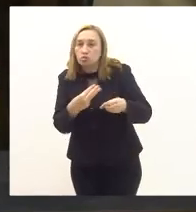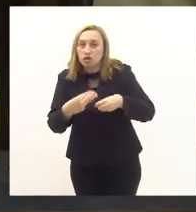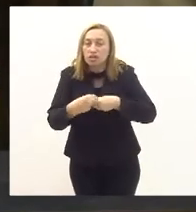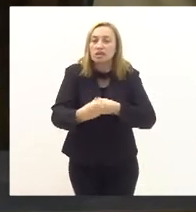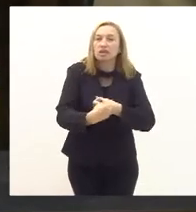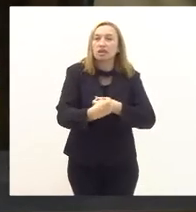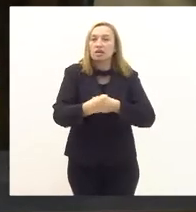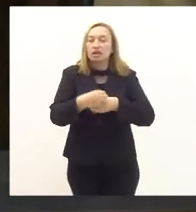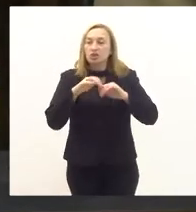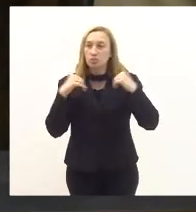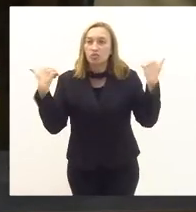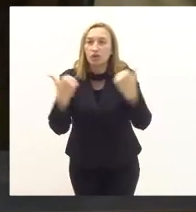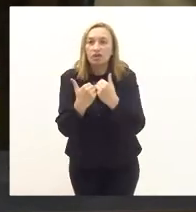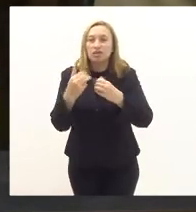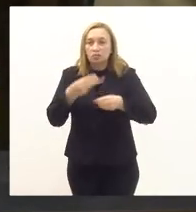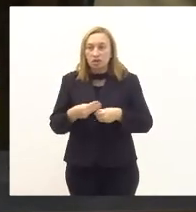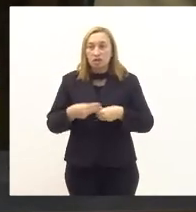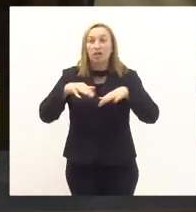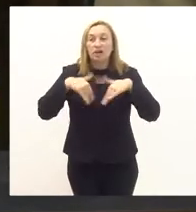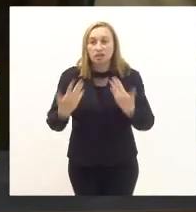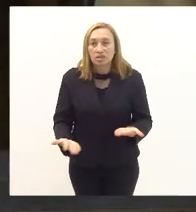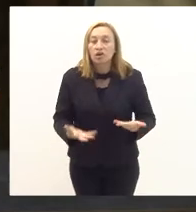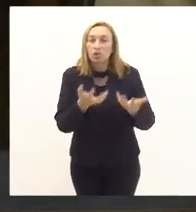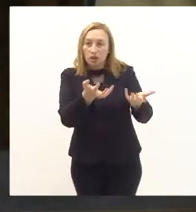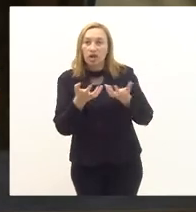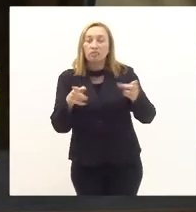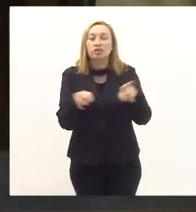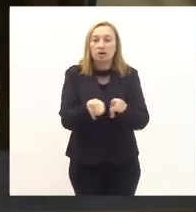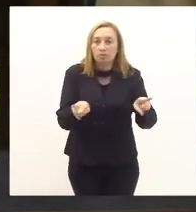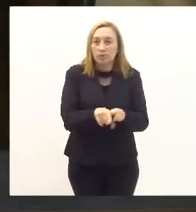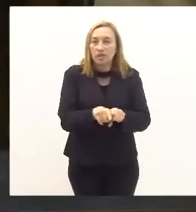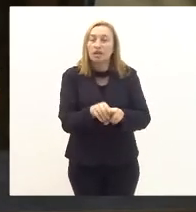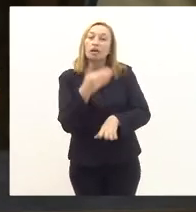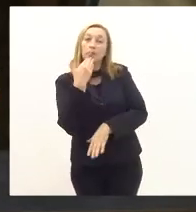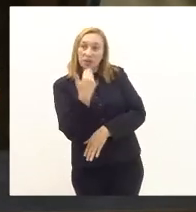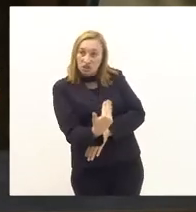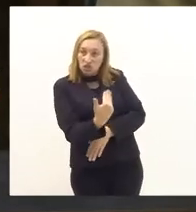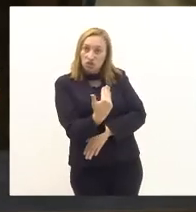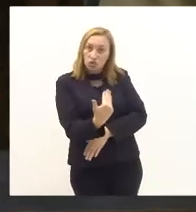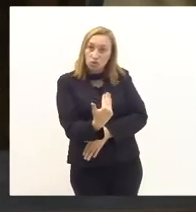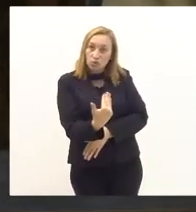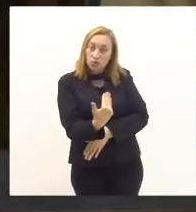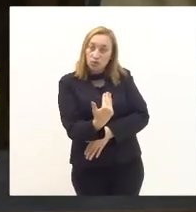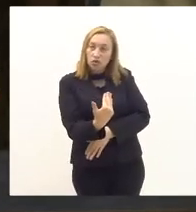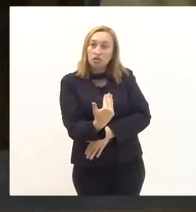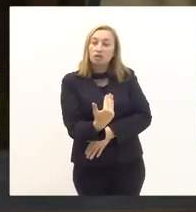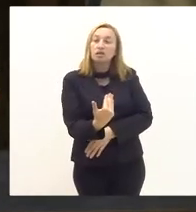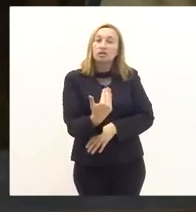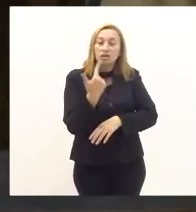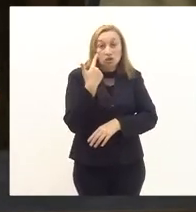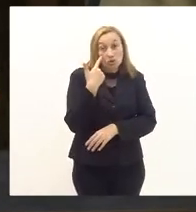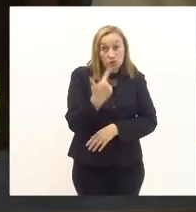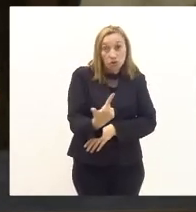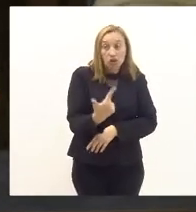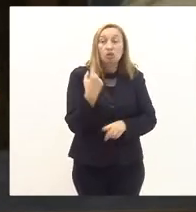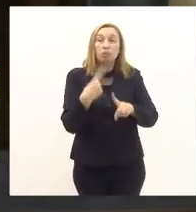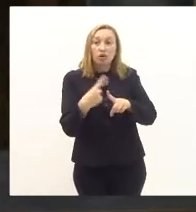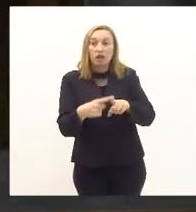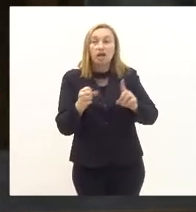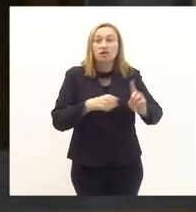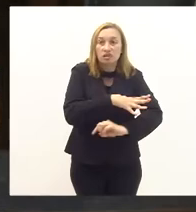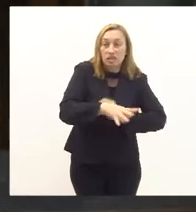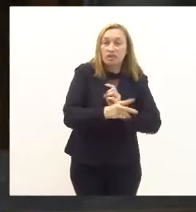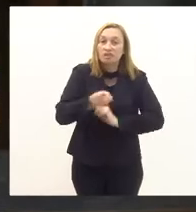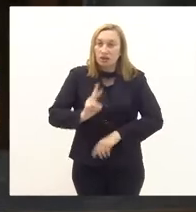as conferências municipais. Então, eu também quero deixar aqui o pedido de que isso seja viabilizado, porque a sociedade